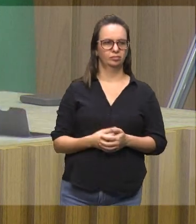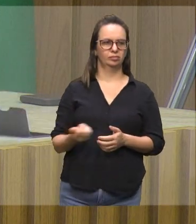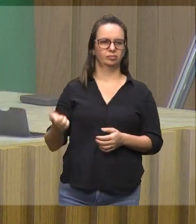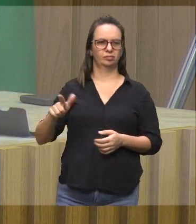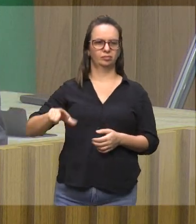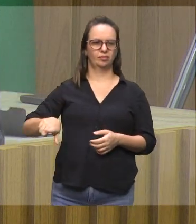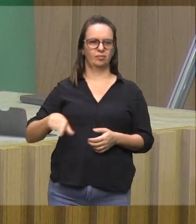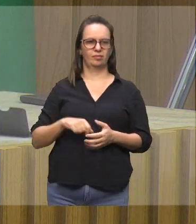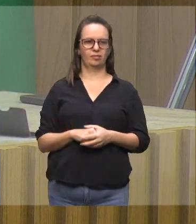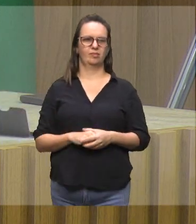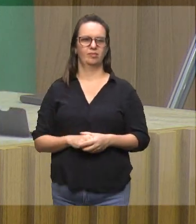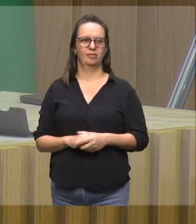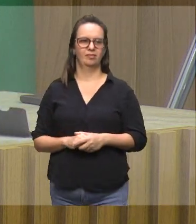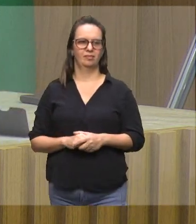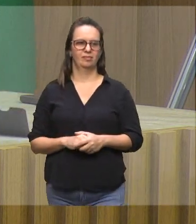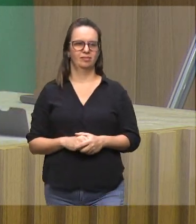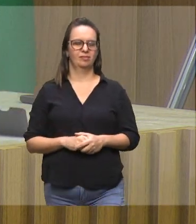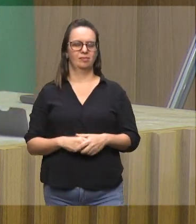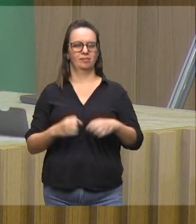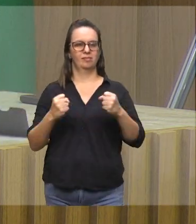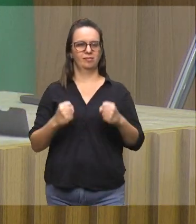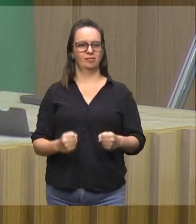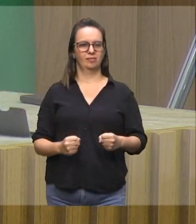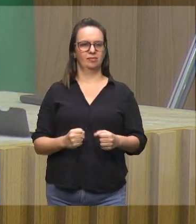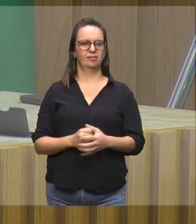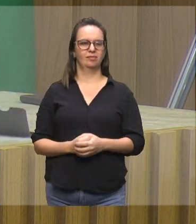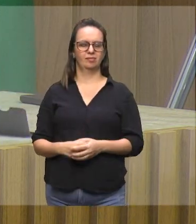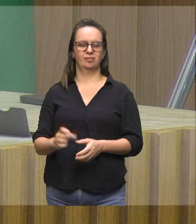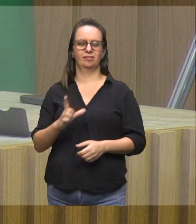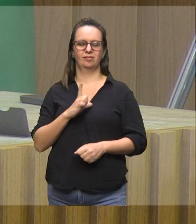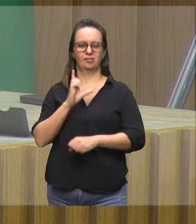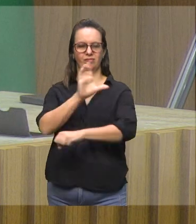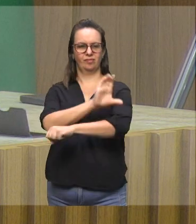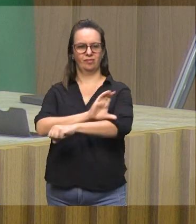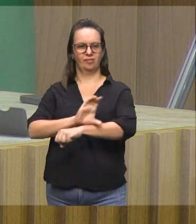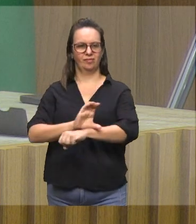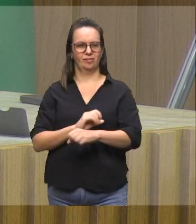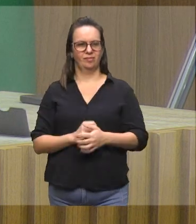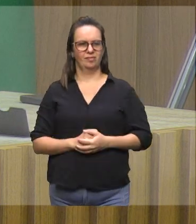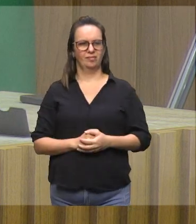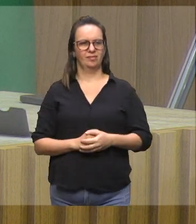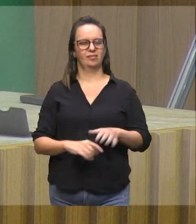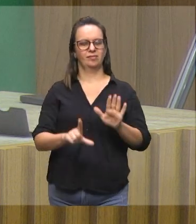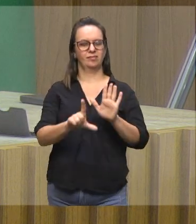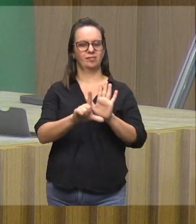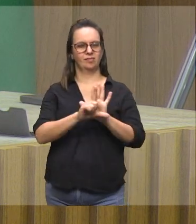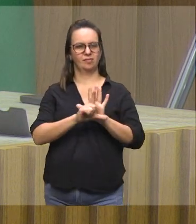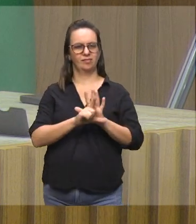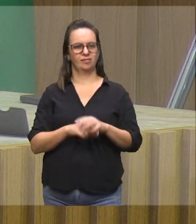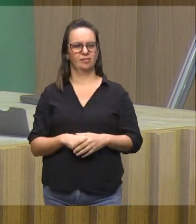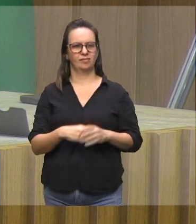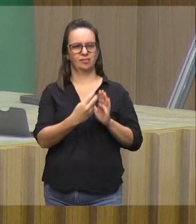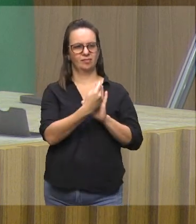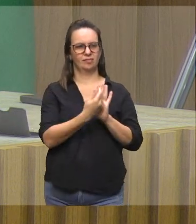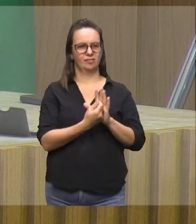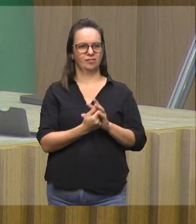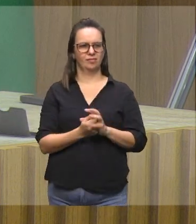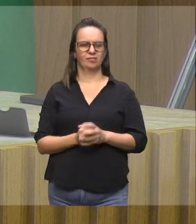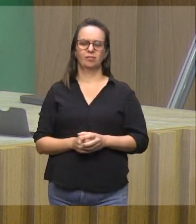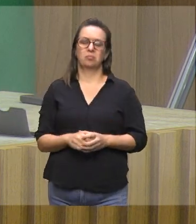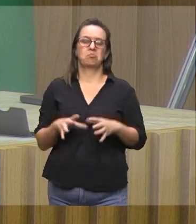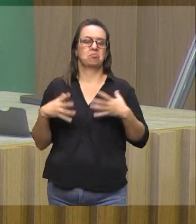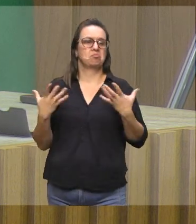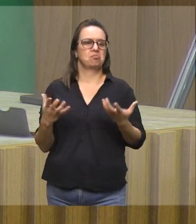novamente, a gente esteve se qualificando, fizemos curso aqui sobre a Lei de Diretrizes Orçamentárias, sobre as peças como um todo, que é a LDO,